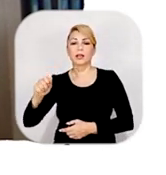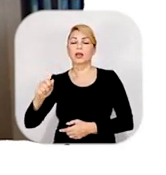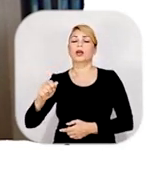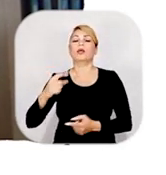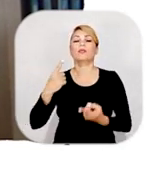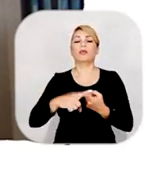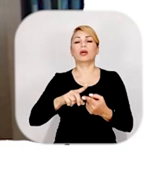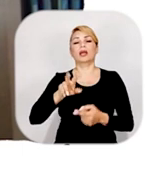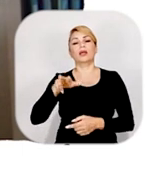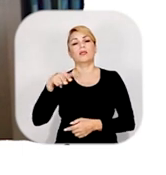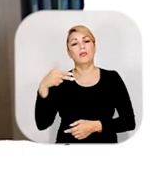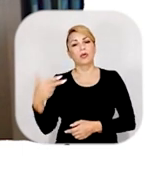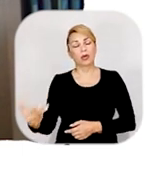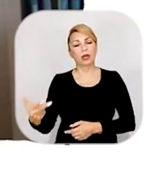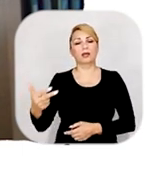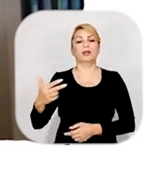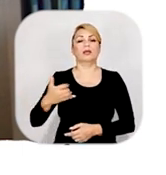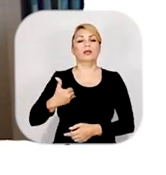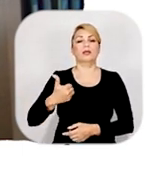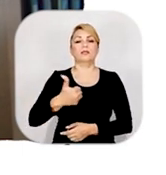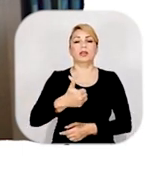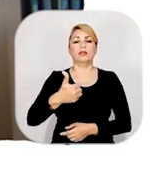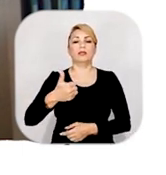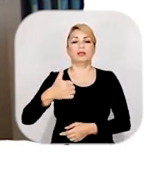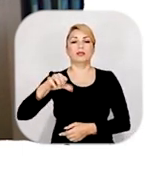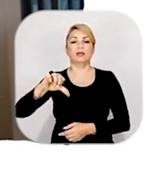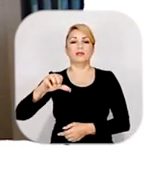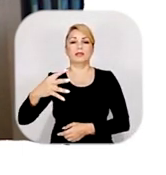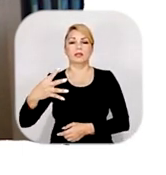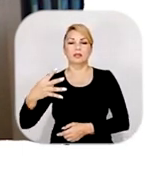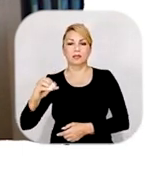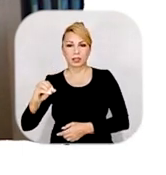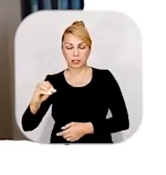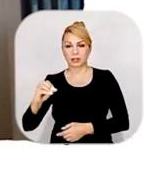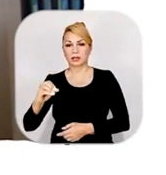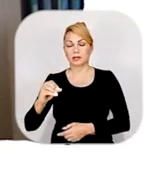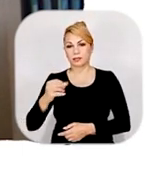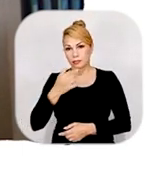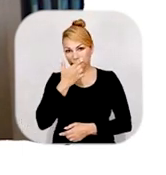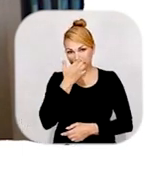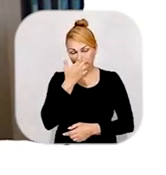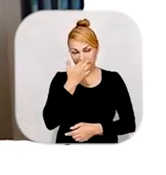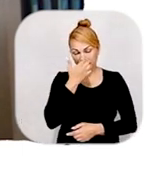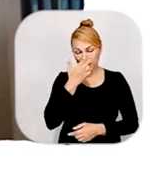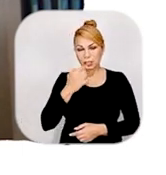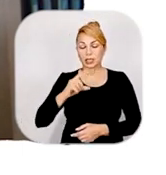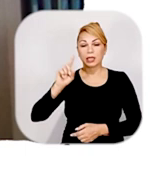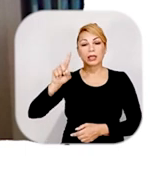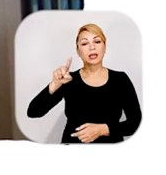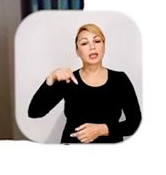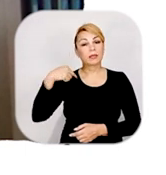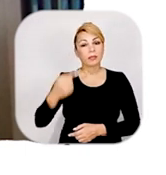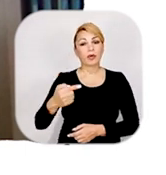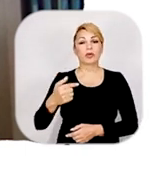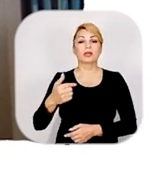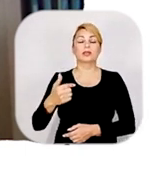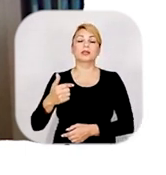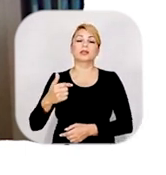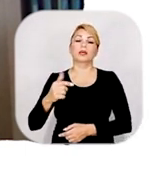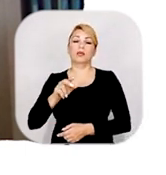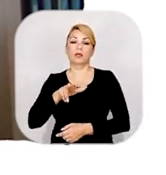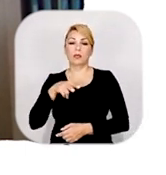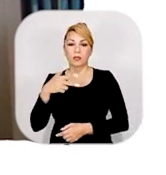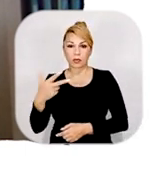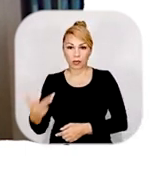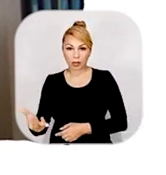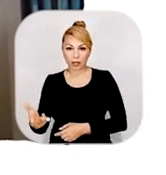ele morreu, foi em 39, veio a guerra e as preocupações foram outras, né? Então, eu fiz questão de escrever isso,